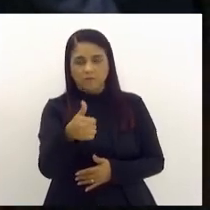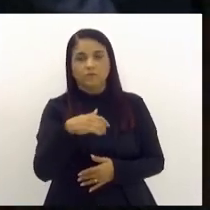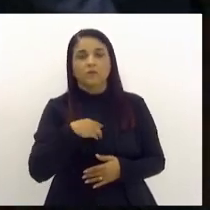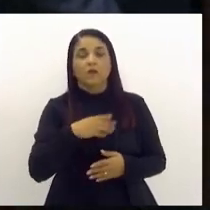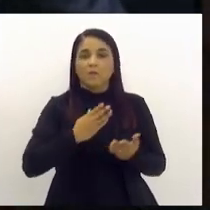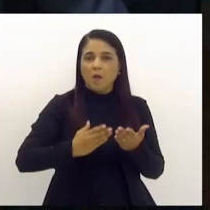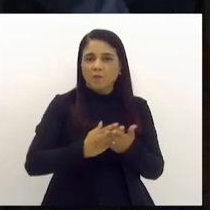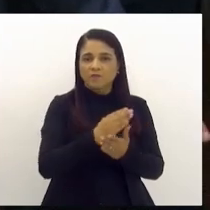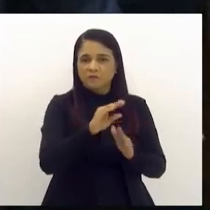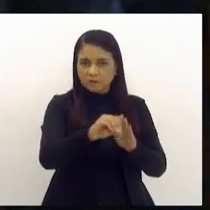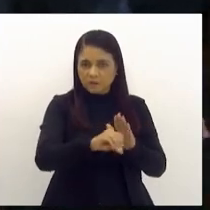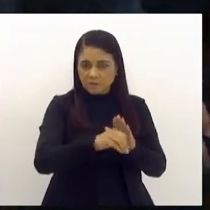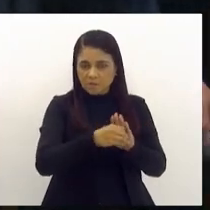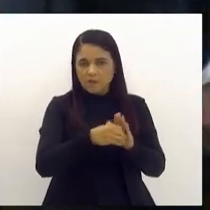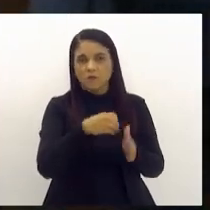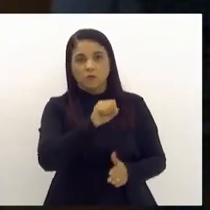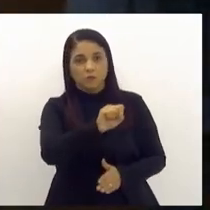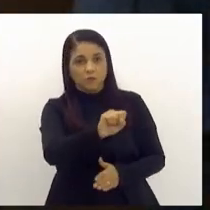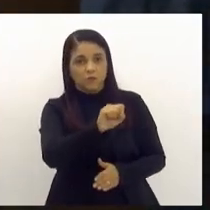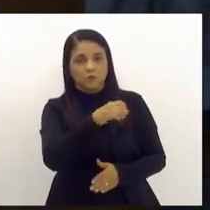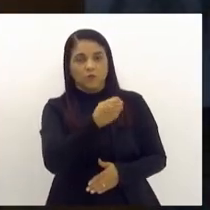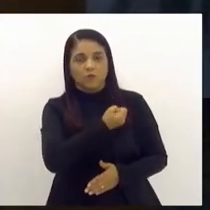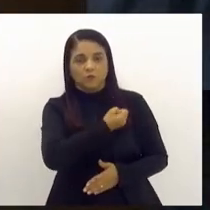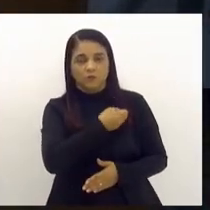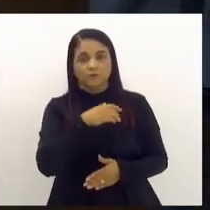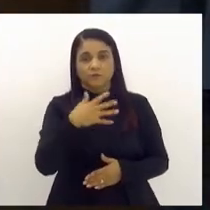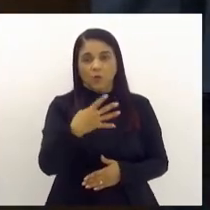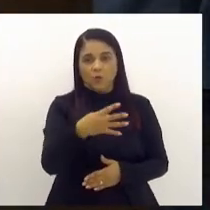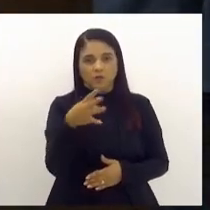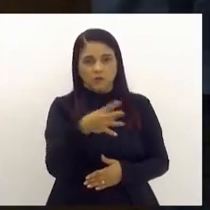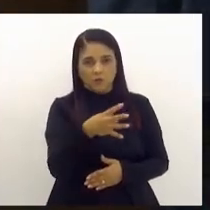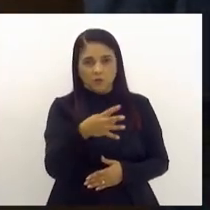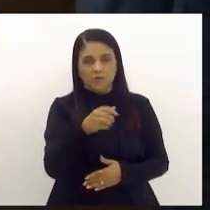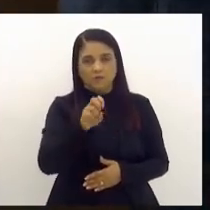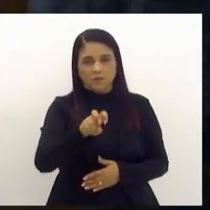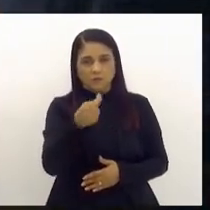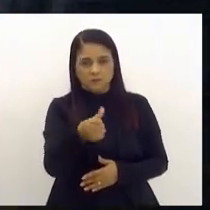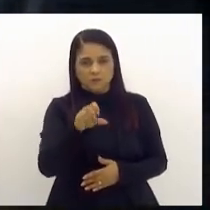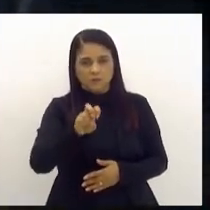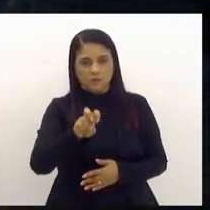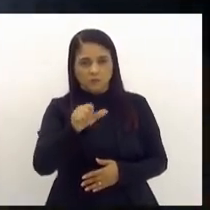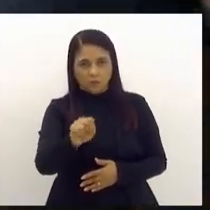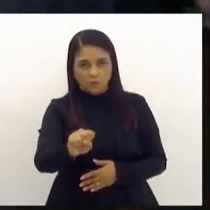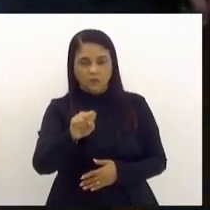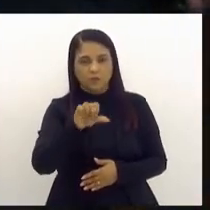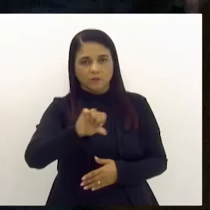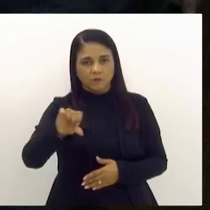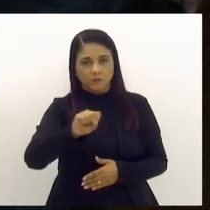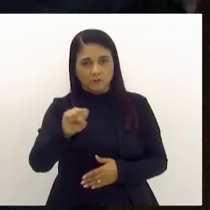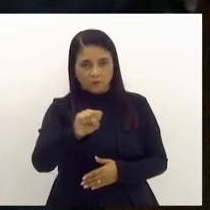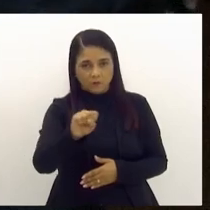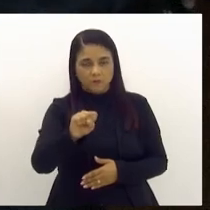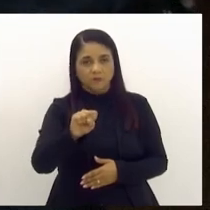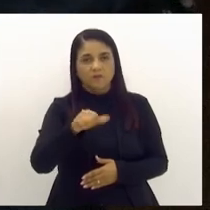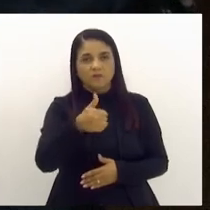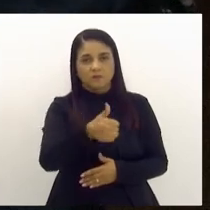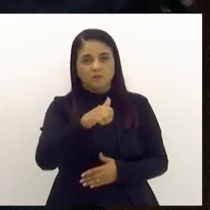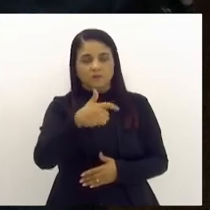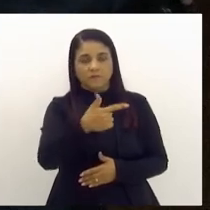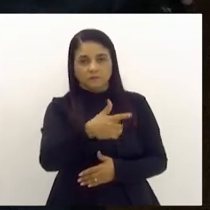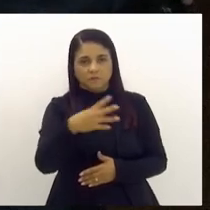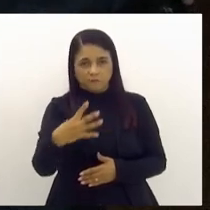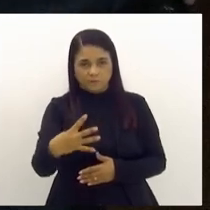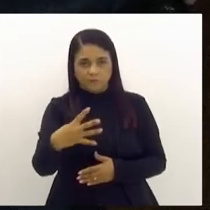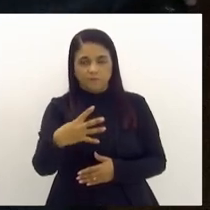Pela aprovação da emenda número 8, as de número 44, 56, 58, 88 e